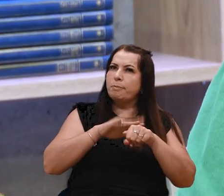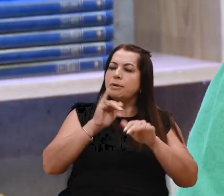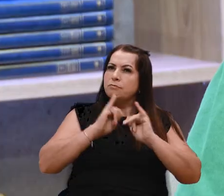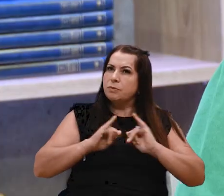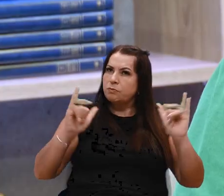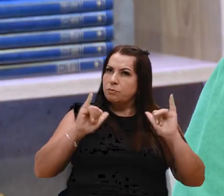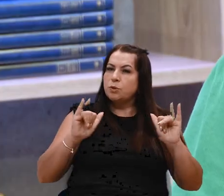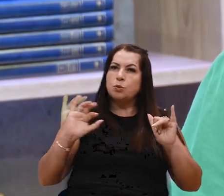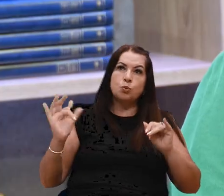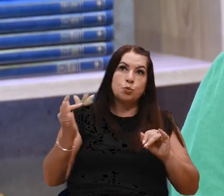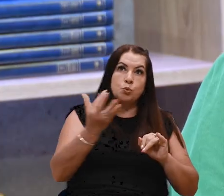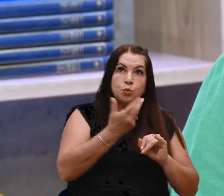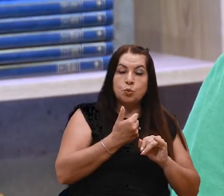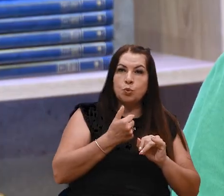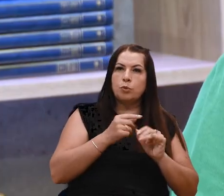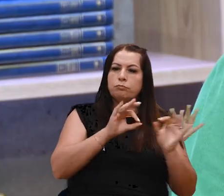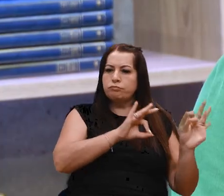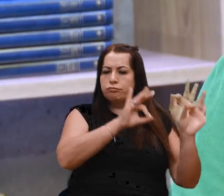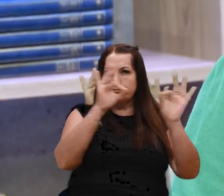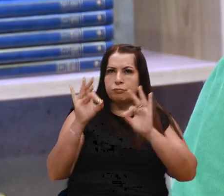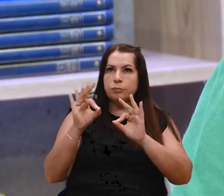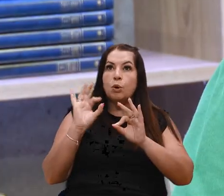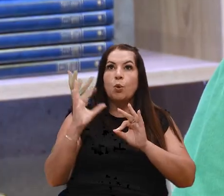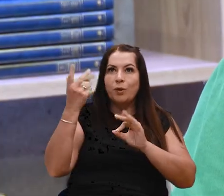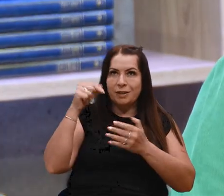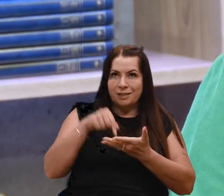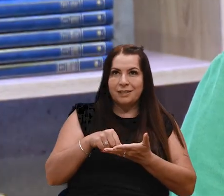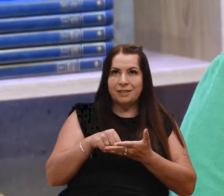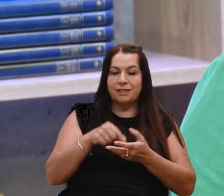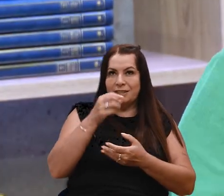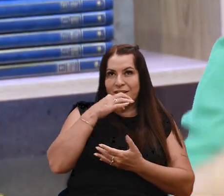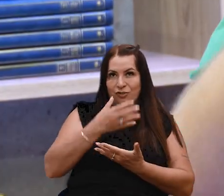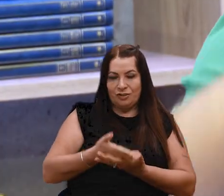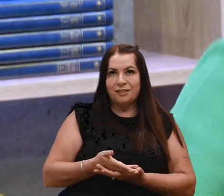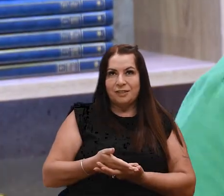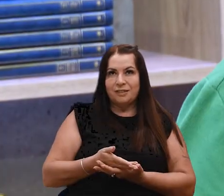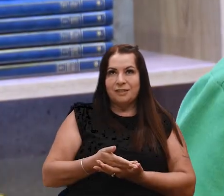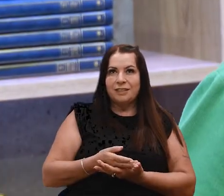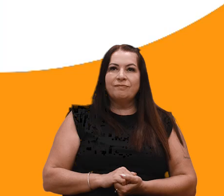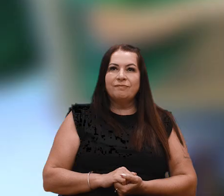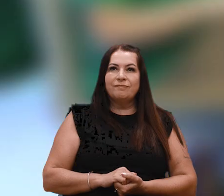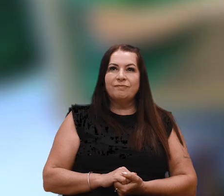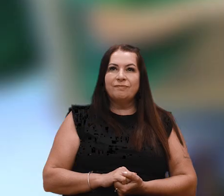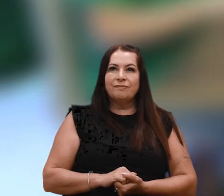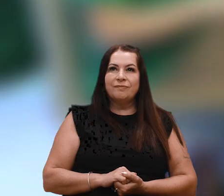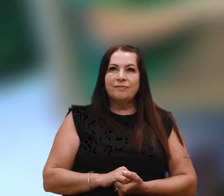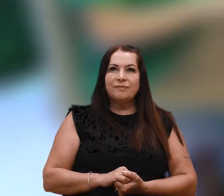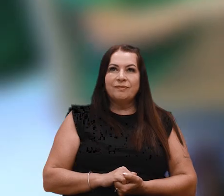informações, com toda a cobertura dos fatos que acontecem em Caxias do Sul. Até a próxima.